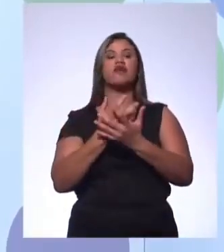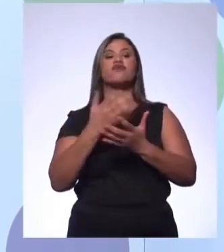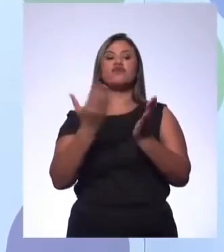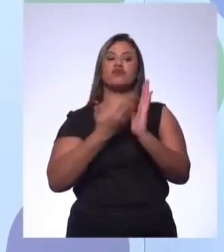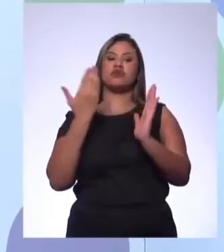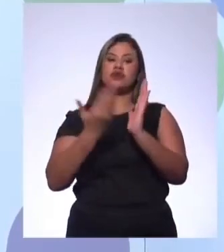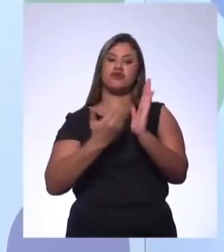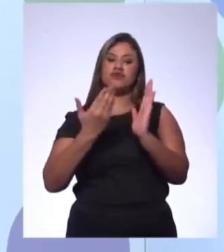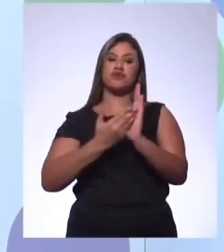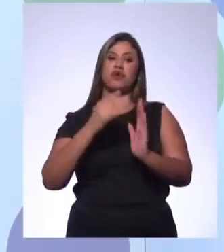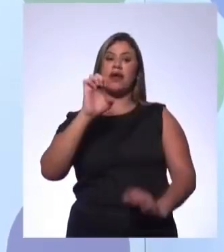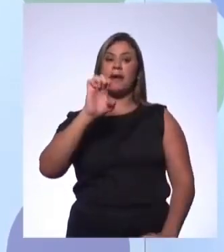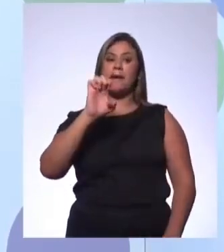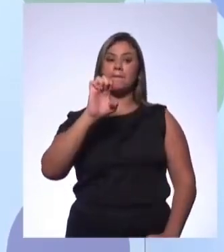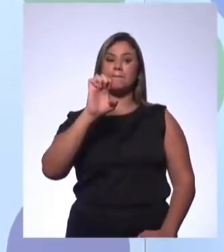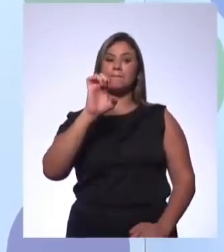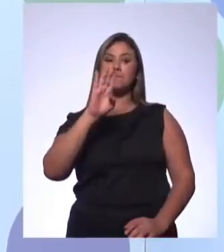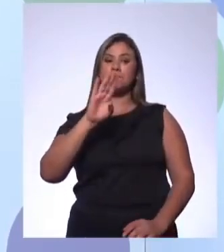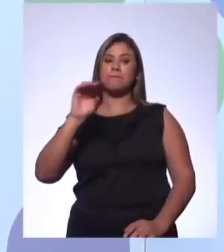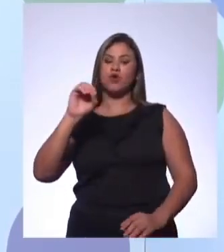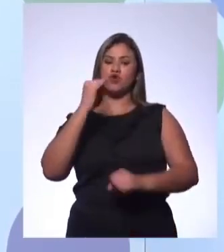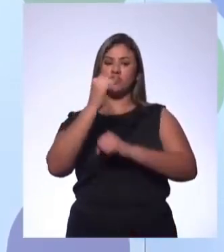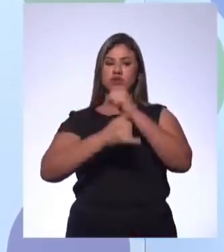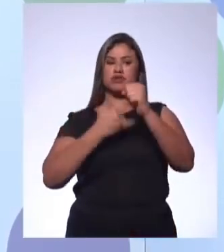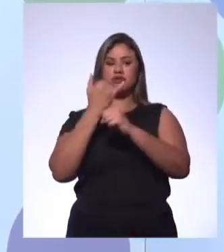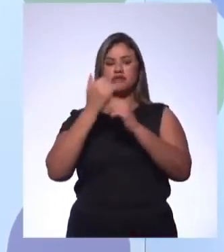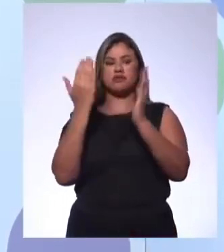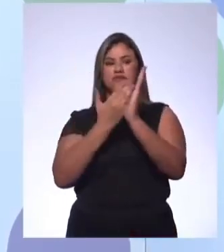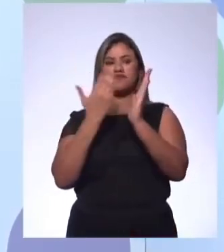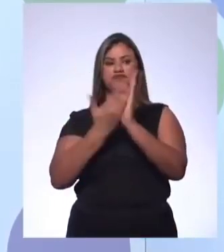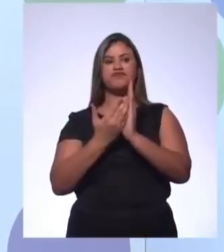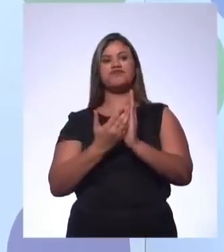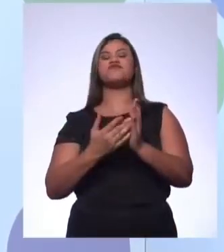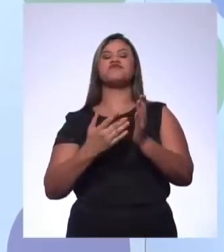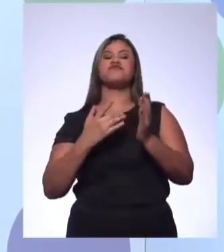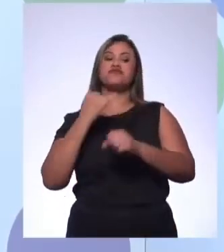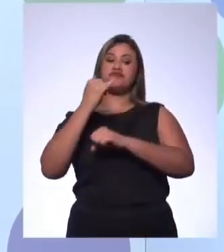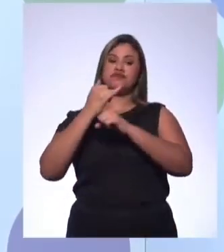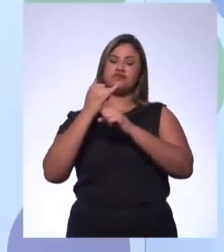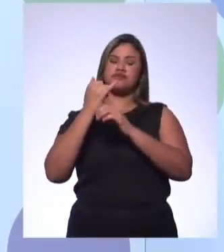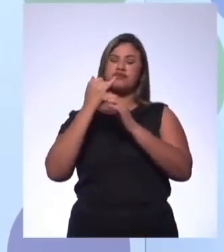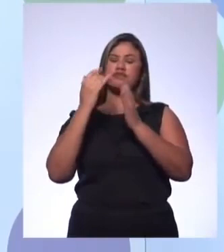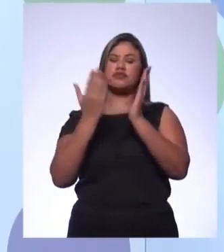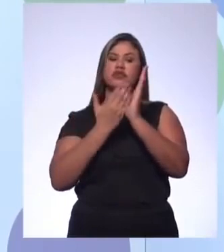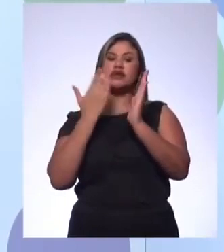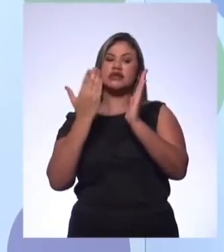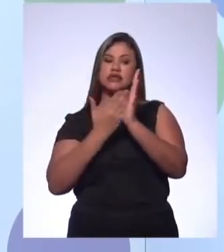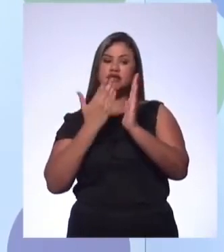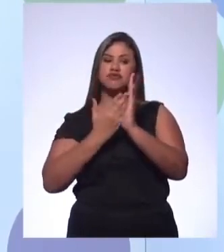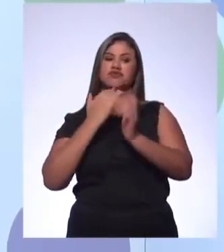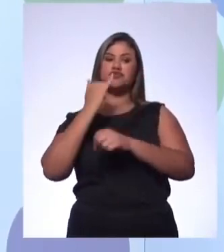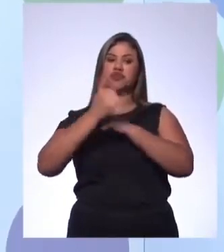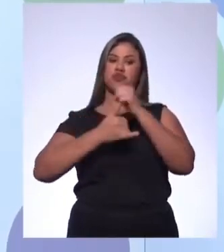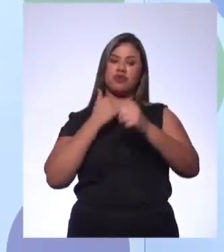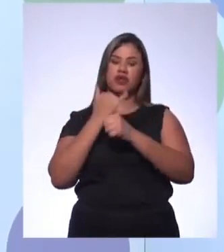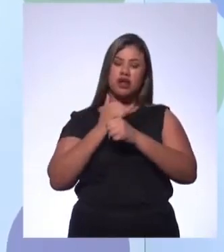e-books. A Vitória fala e-books e tecnologia, livros online. O Adilon